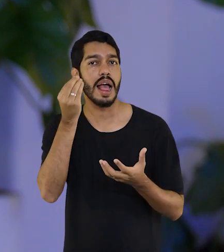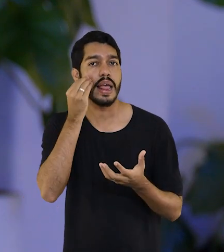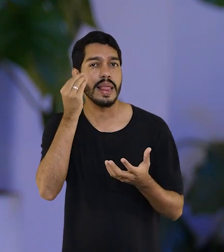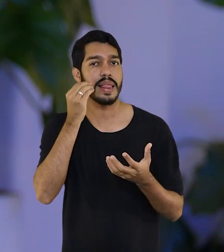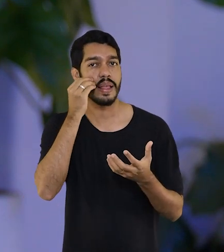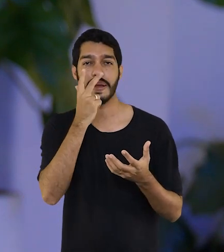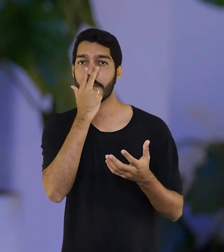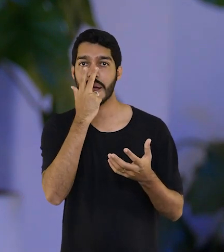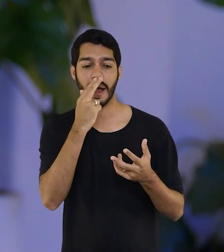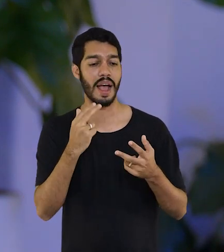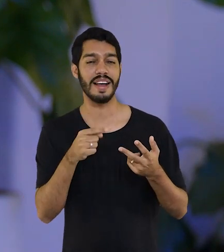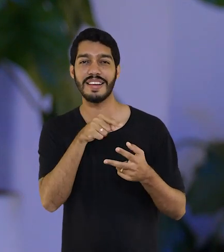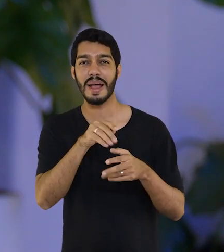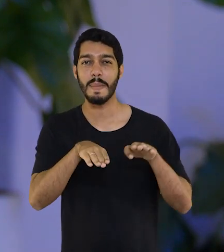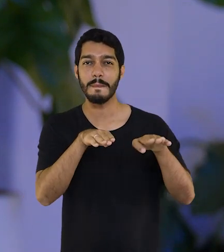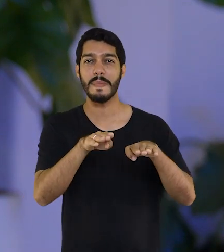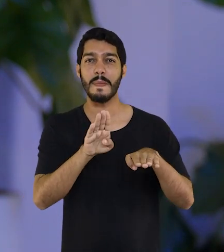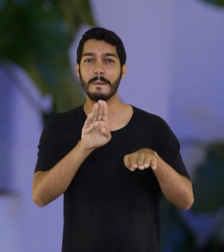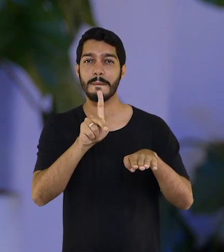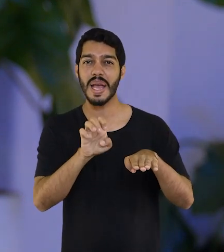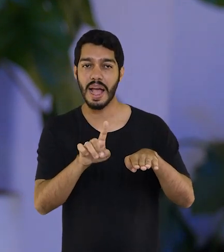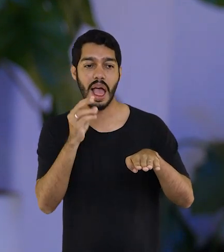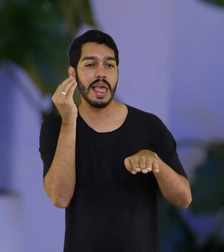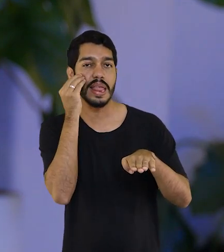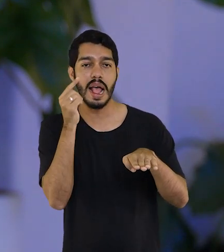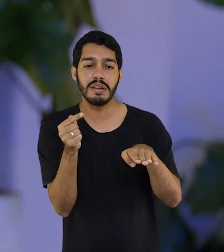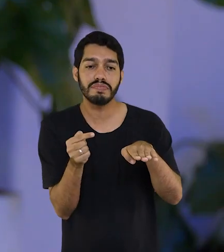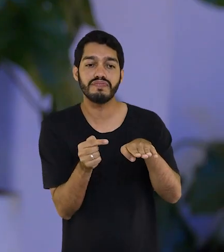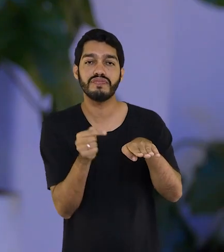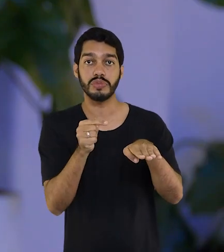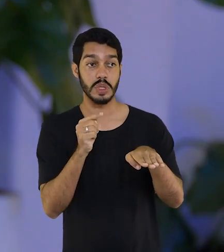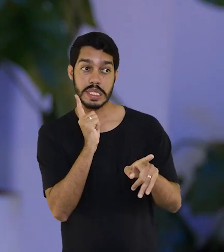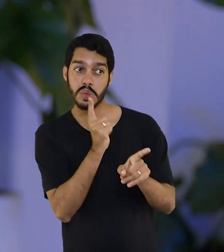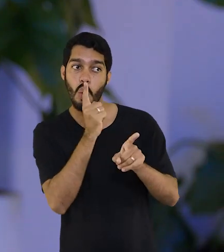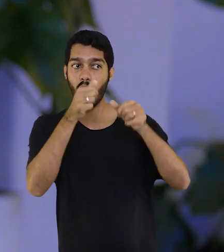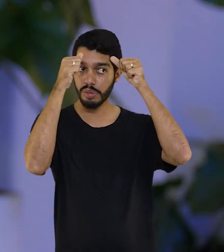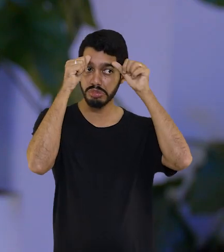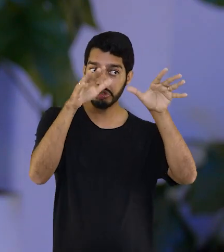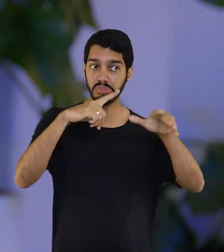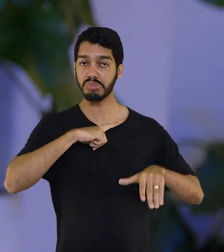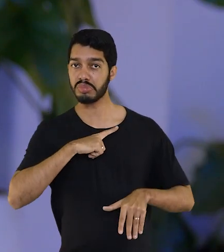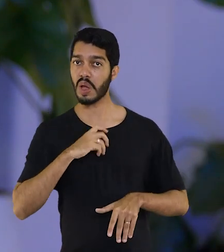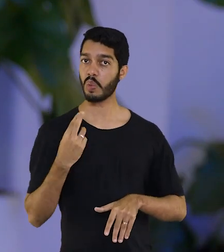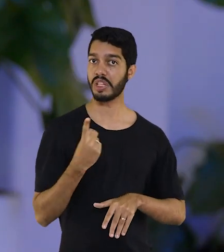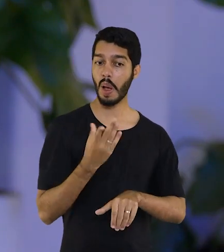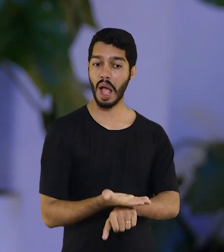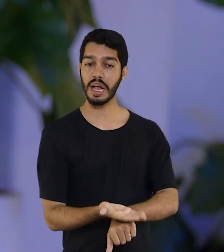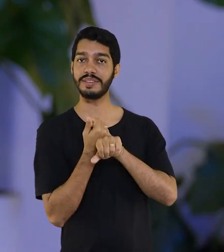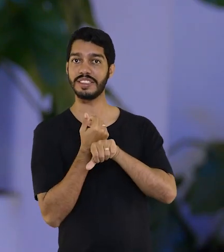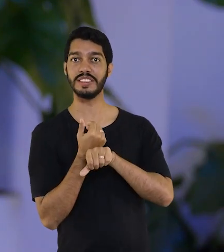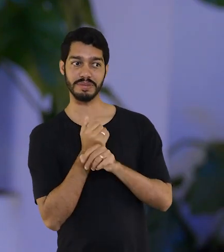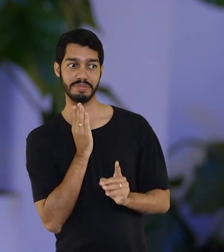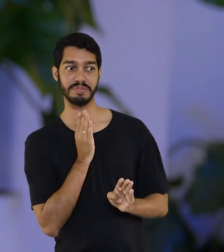fazer uma espécie de teste de pezinho do autismo, utilizando também sequenciamento de inteligência artificial com uma leitura